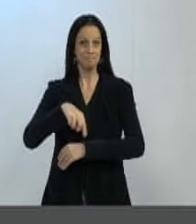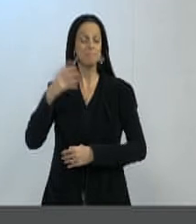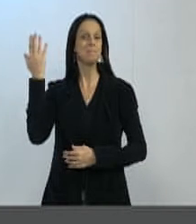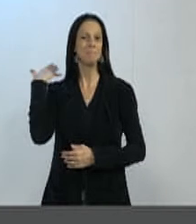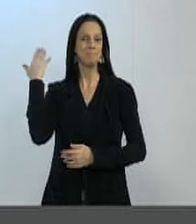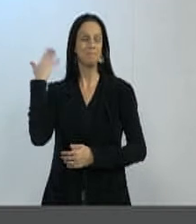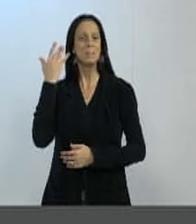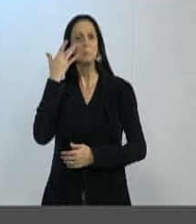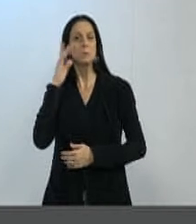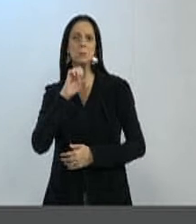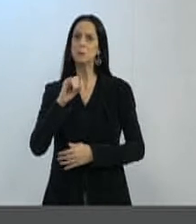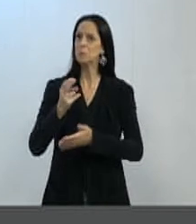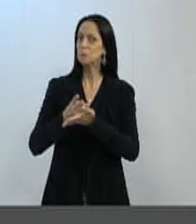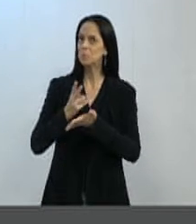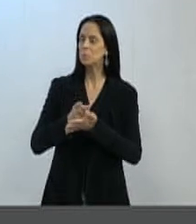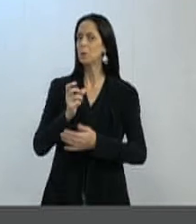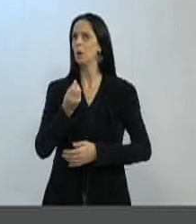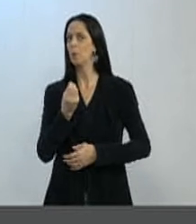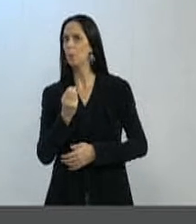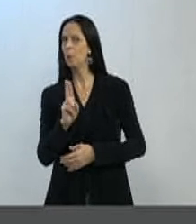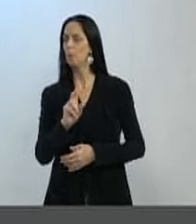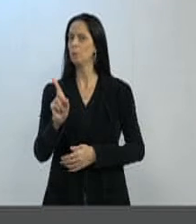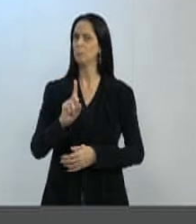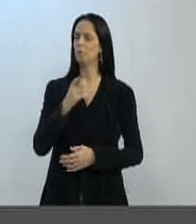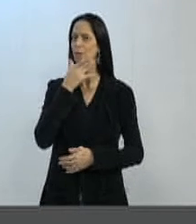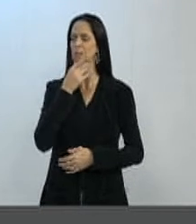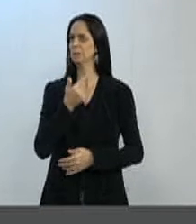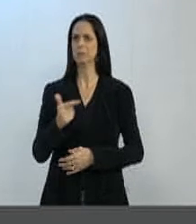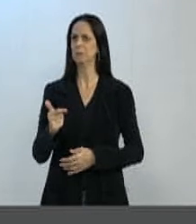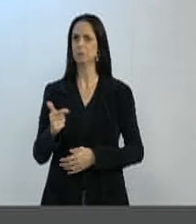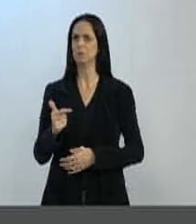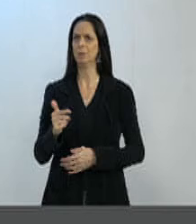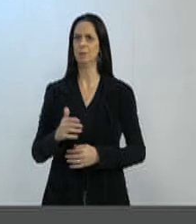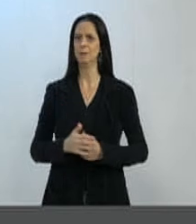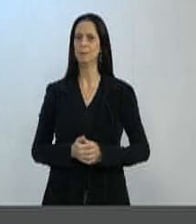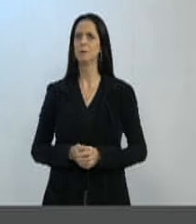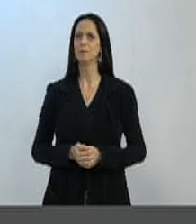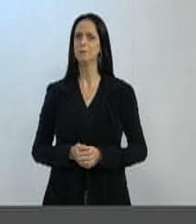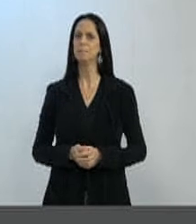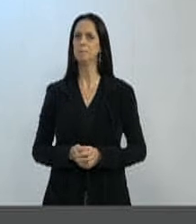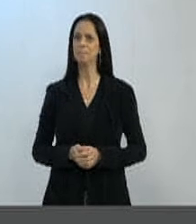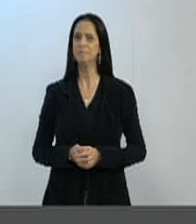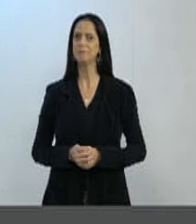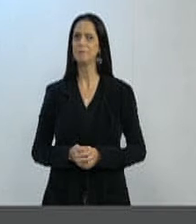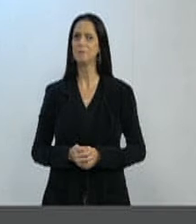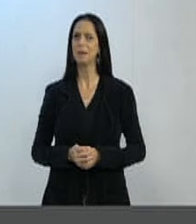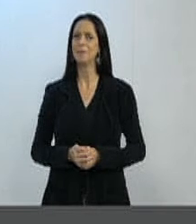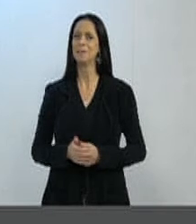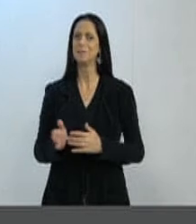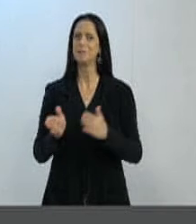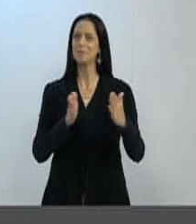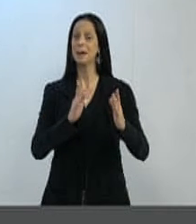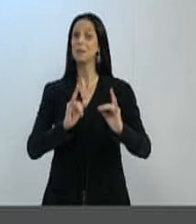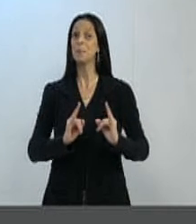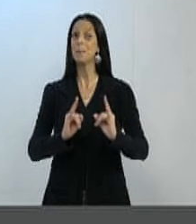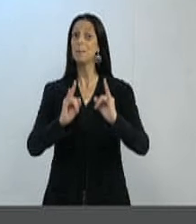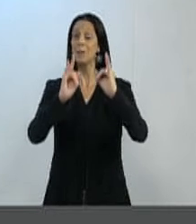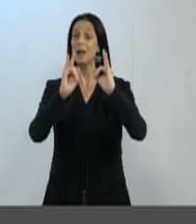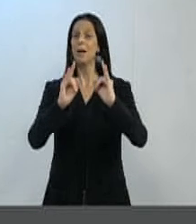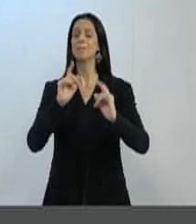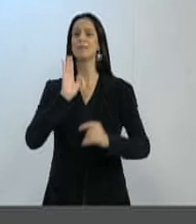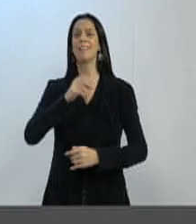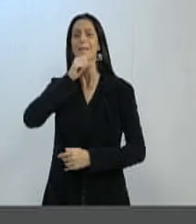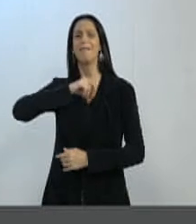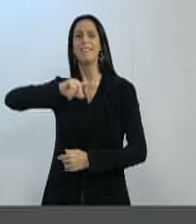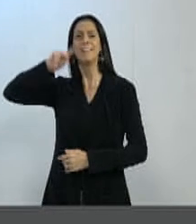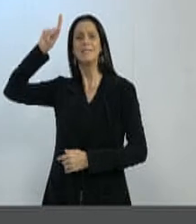eu não sei se existe ainda, acho que não existe mais. Ela está do lado de uma edificação que é bem